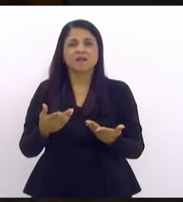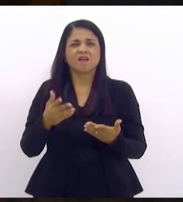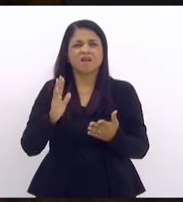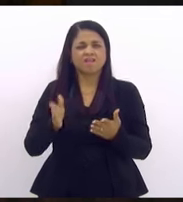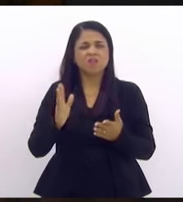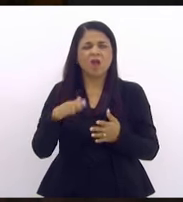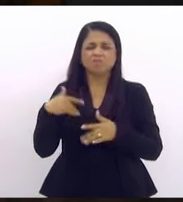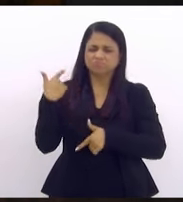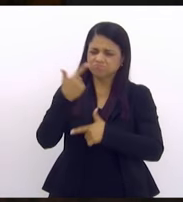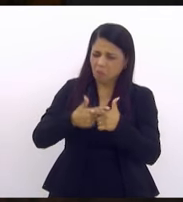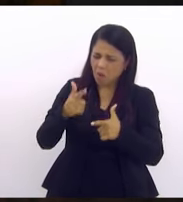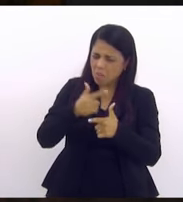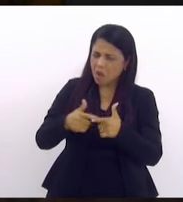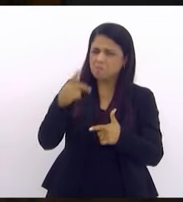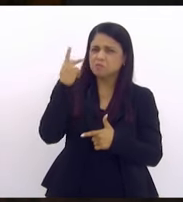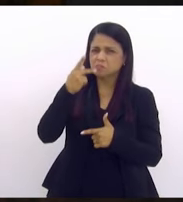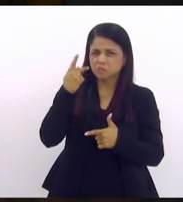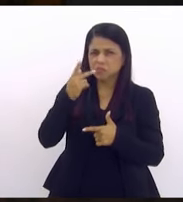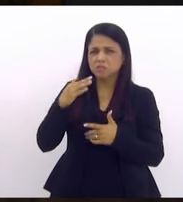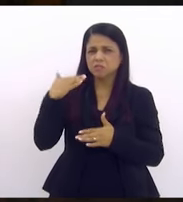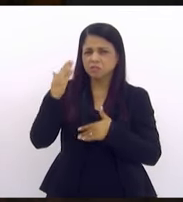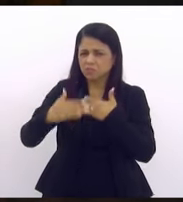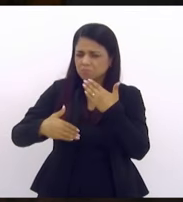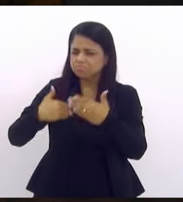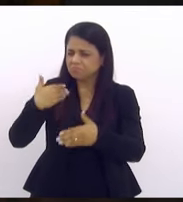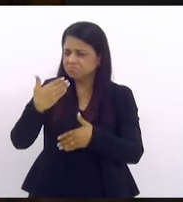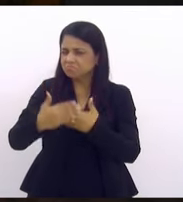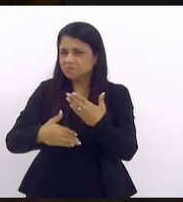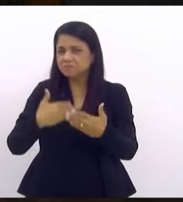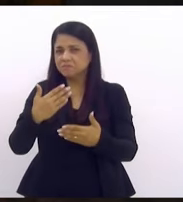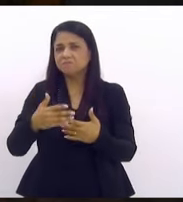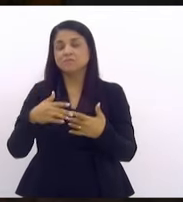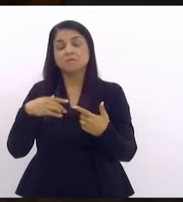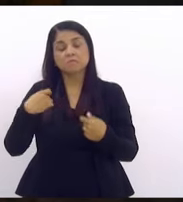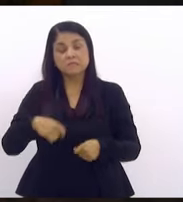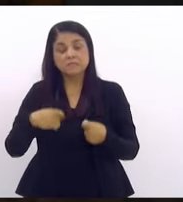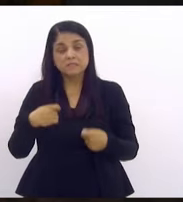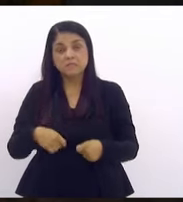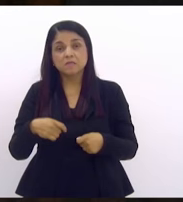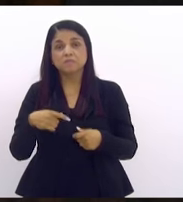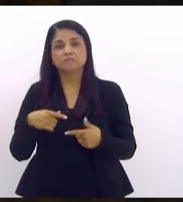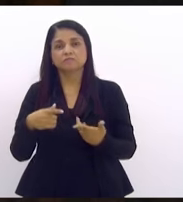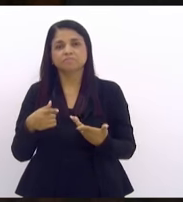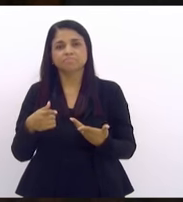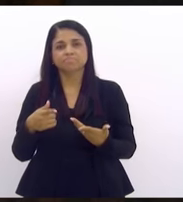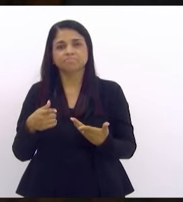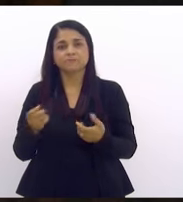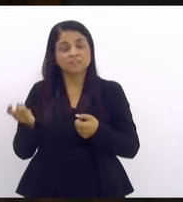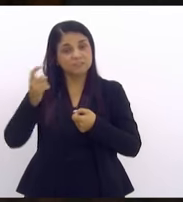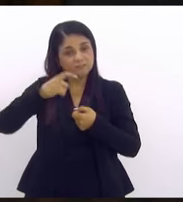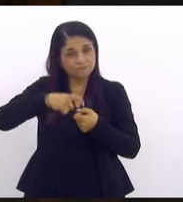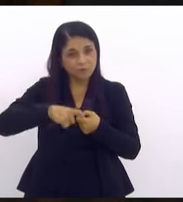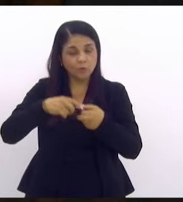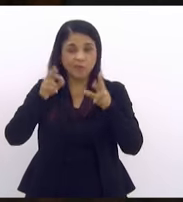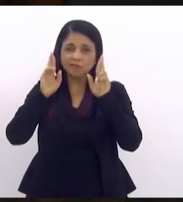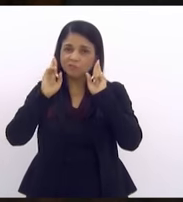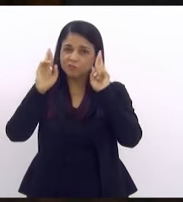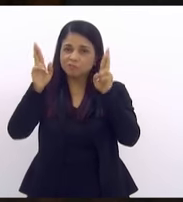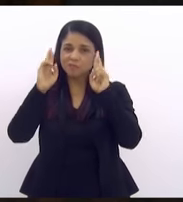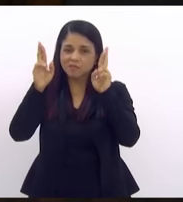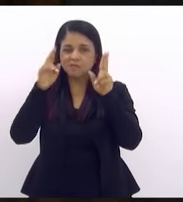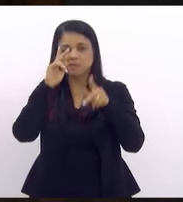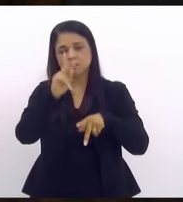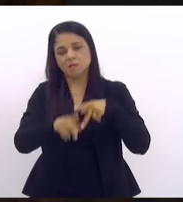muitas turbulências políticas aqui no nosso estado eis atar a esperança Da nossa população